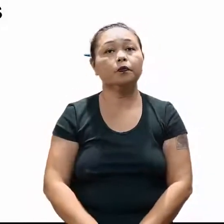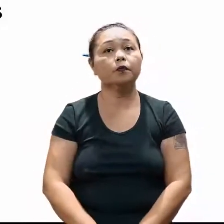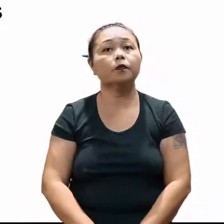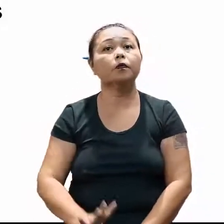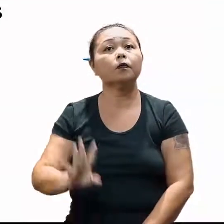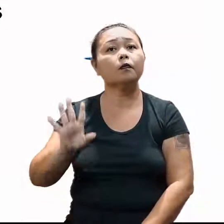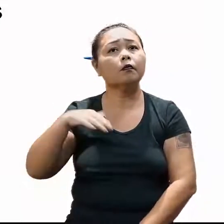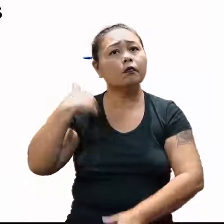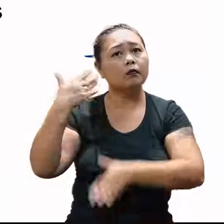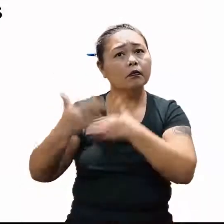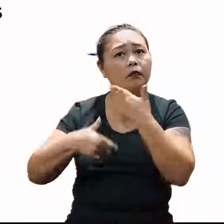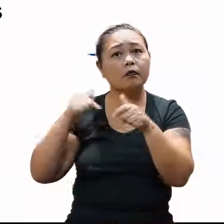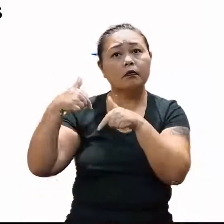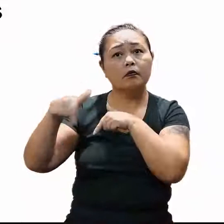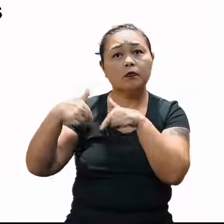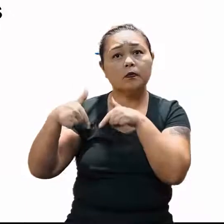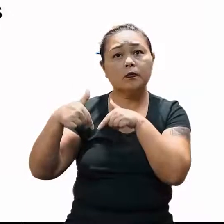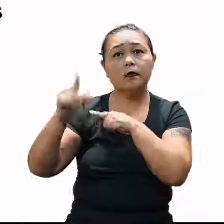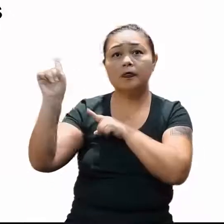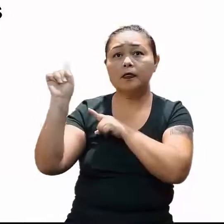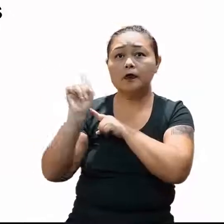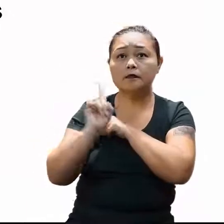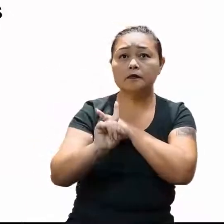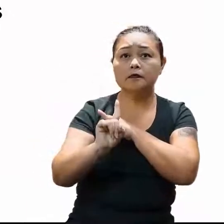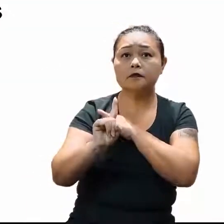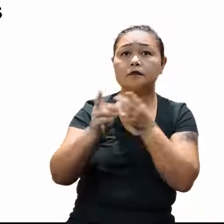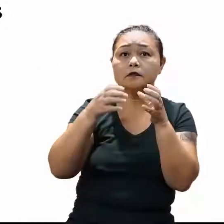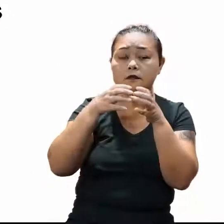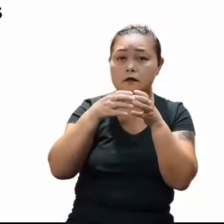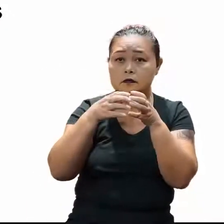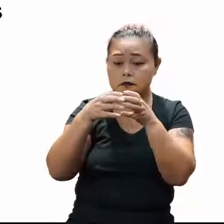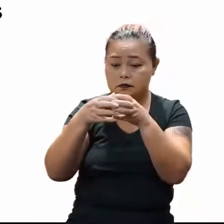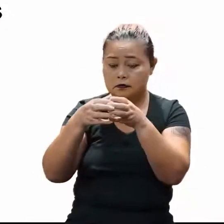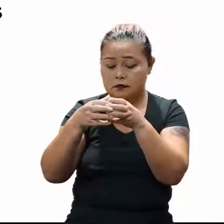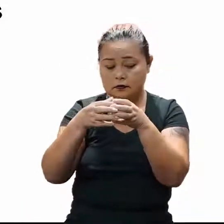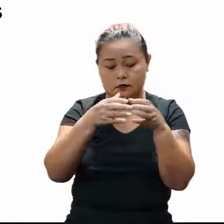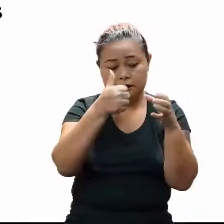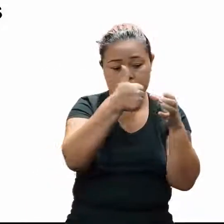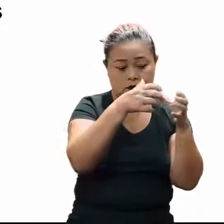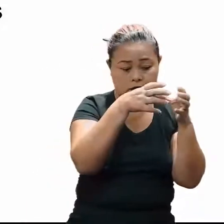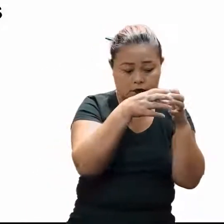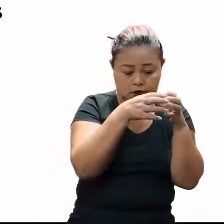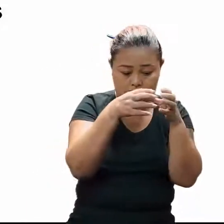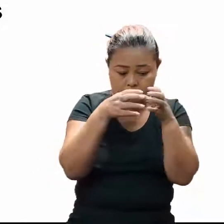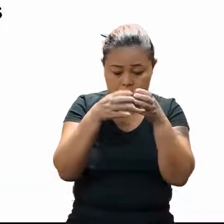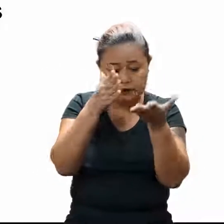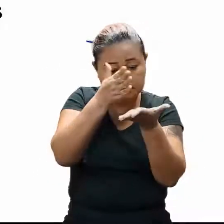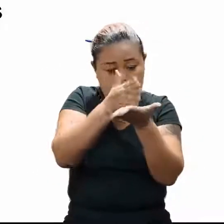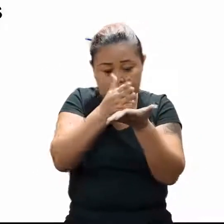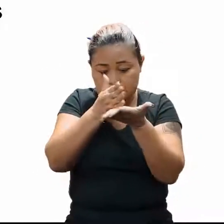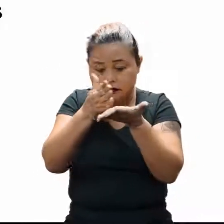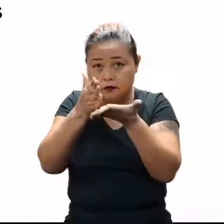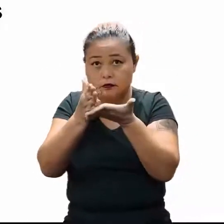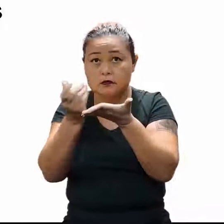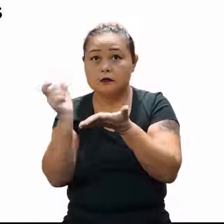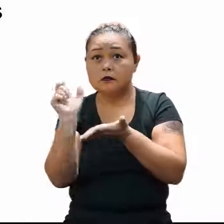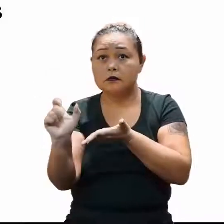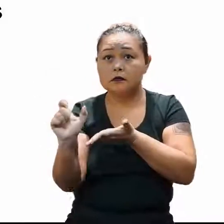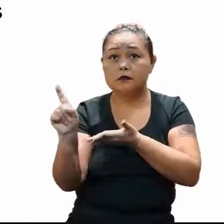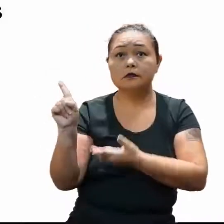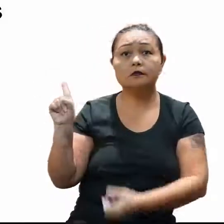Para o bom desempenho do seu trabalho, o sertanista dividiu-se em 3 grandes etapas denominadas